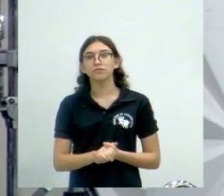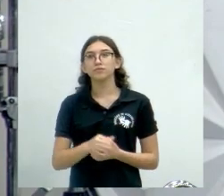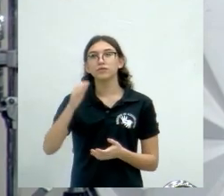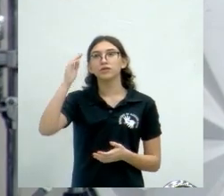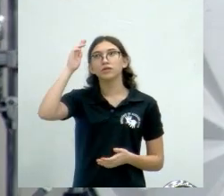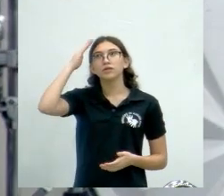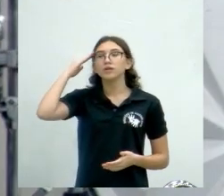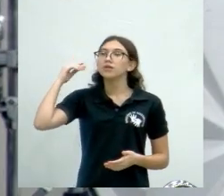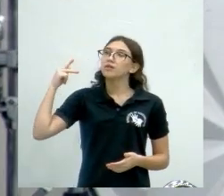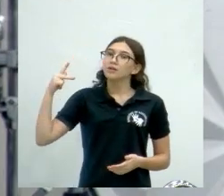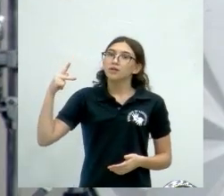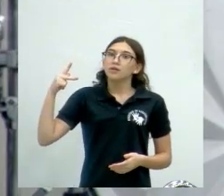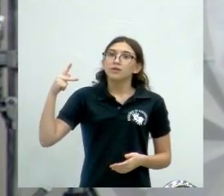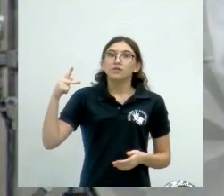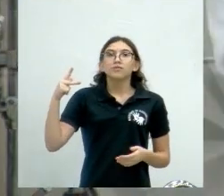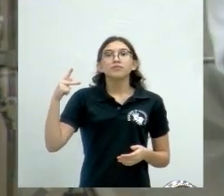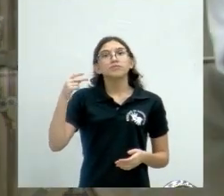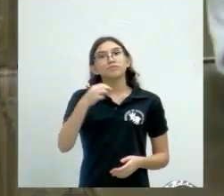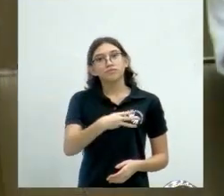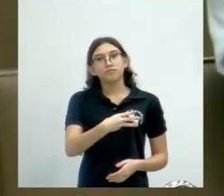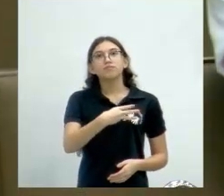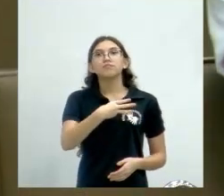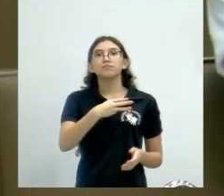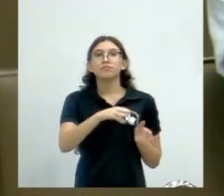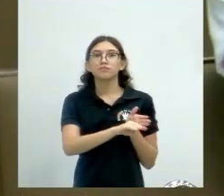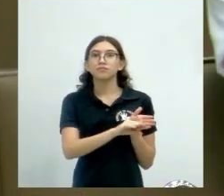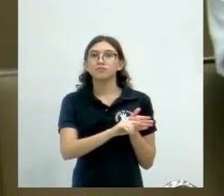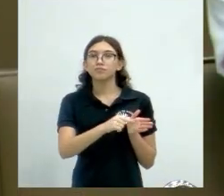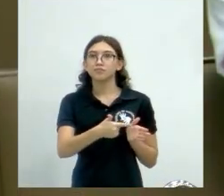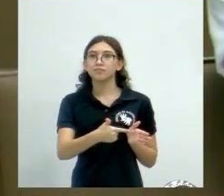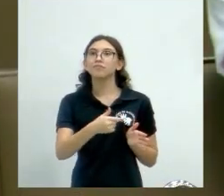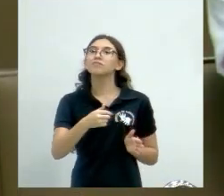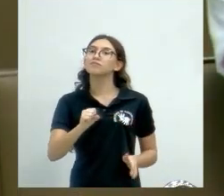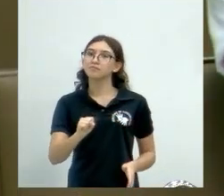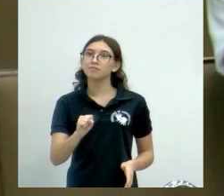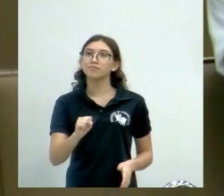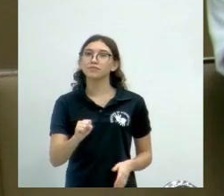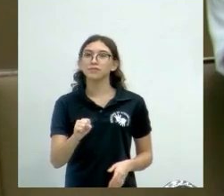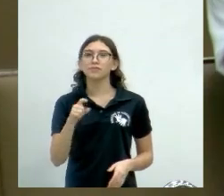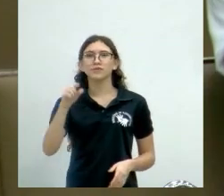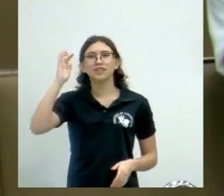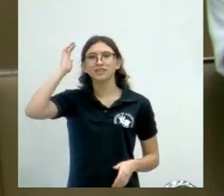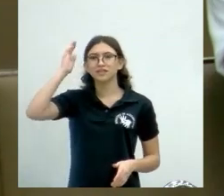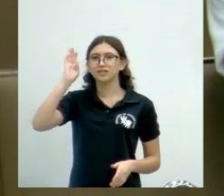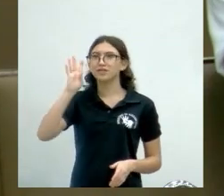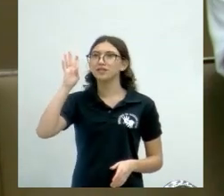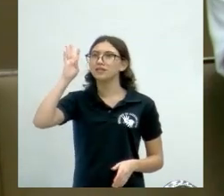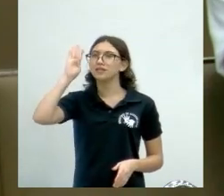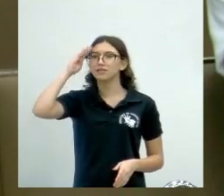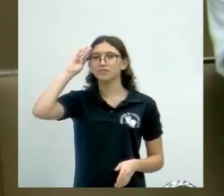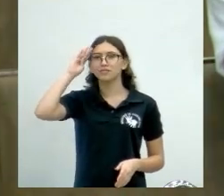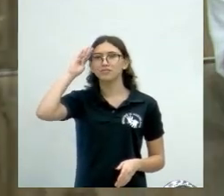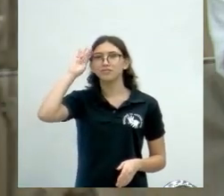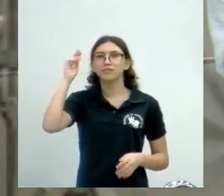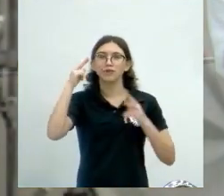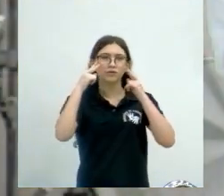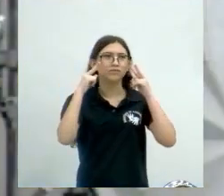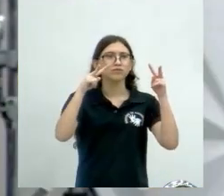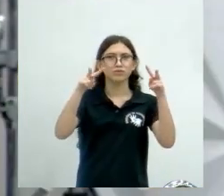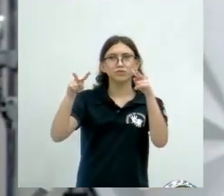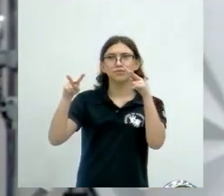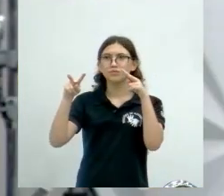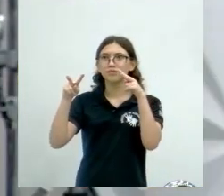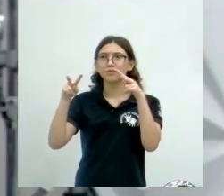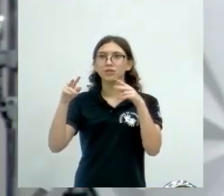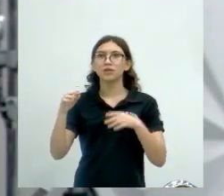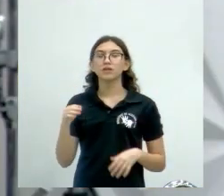Provérbios 3, 7 e 8, diz assim: Não sejas sábio aos teus próprios olhos, teme o